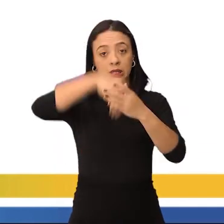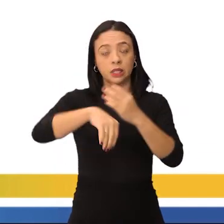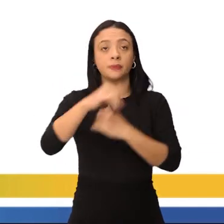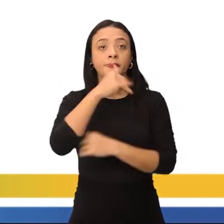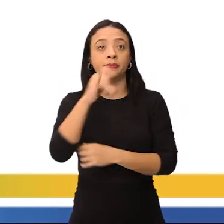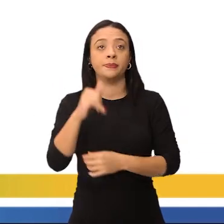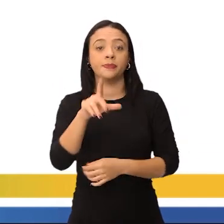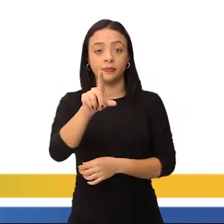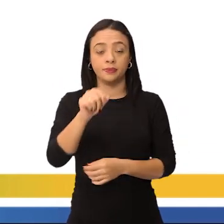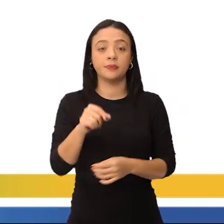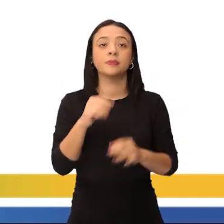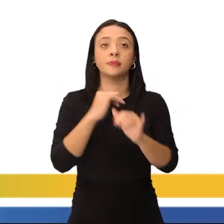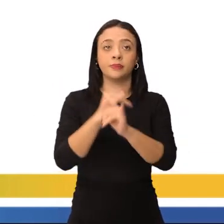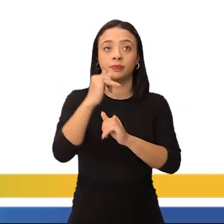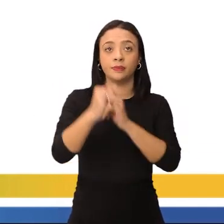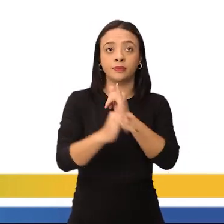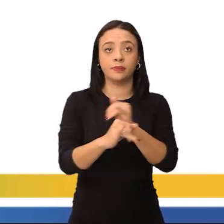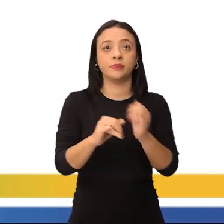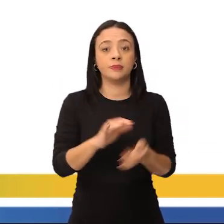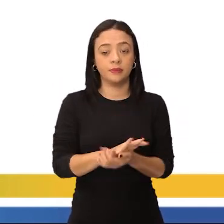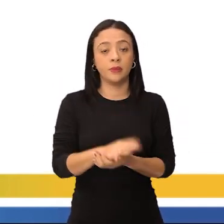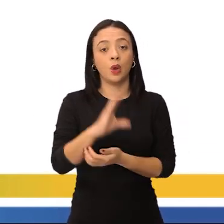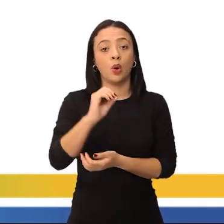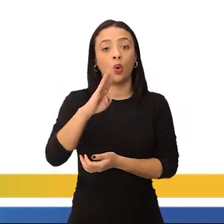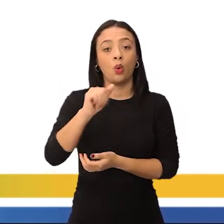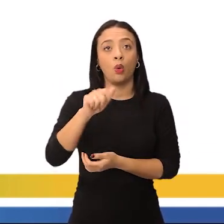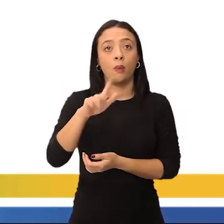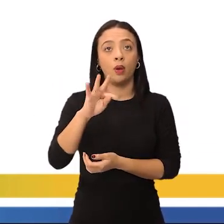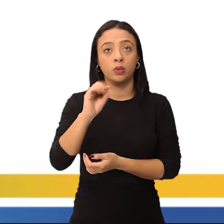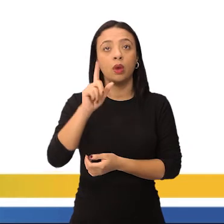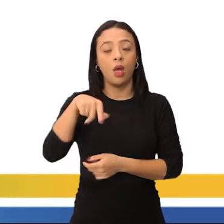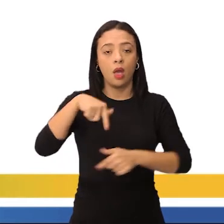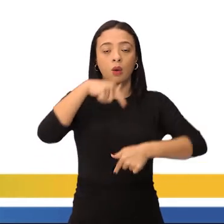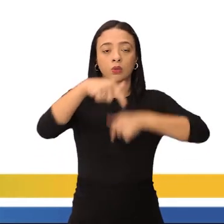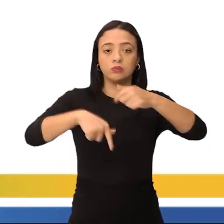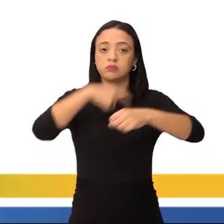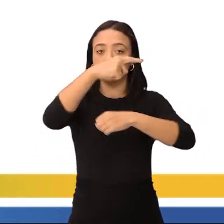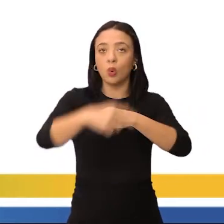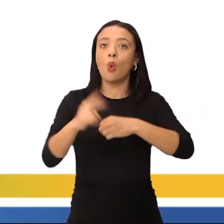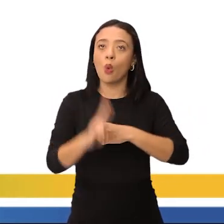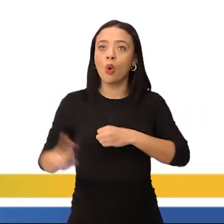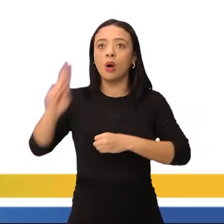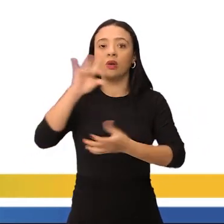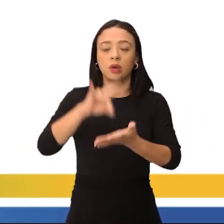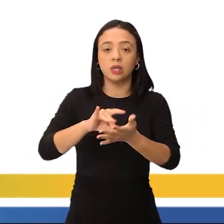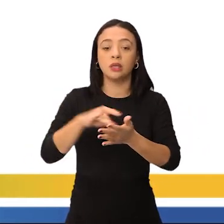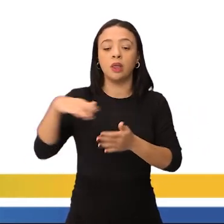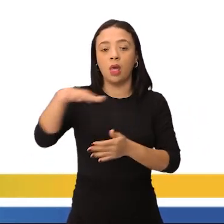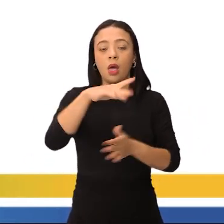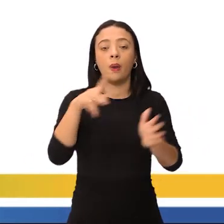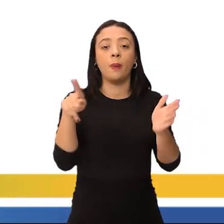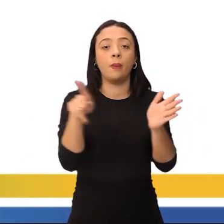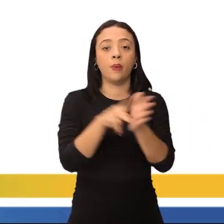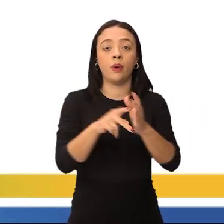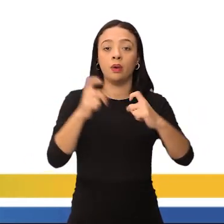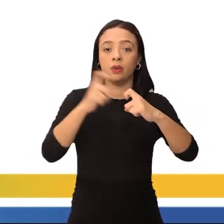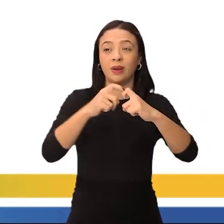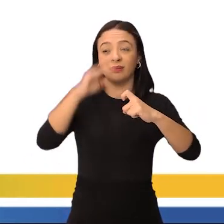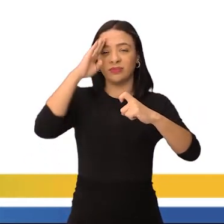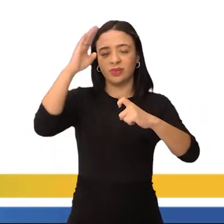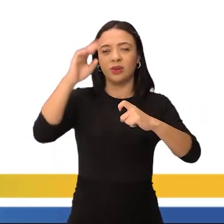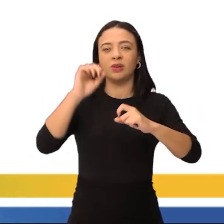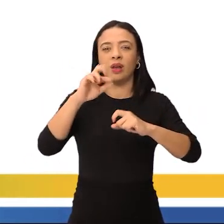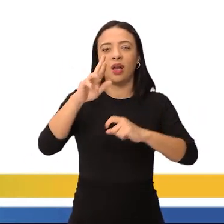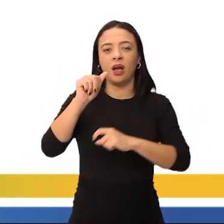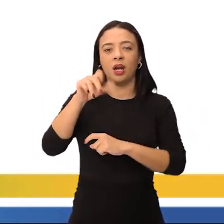então peguei uma questão aí da internet ó é um Cobalto é um elemento químico muito utilizado na medicina principalmente em radioterapia